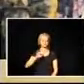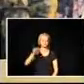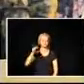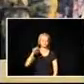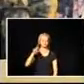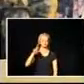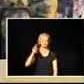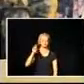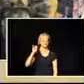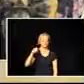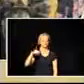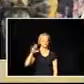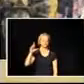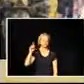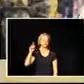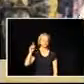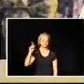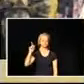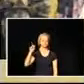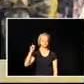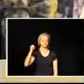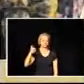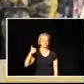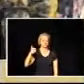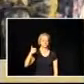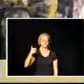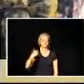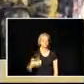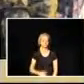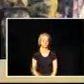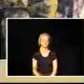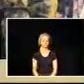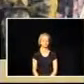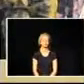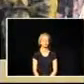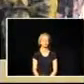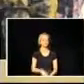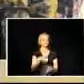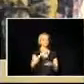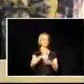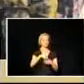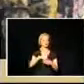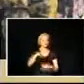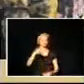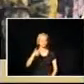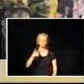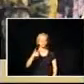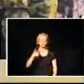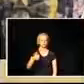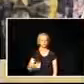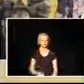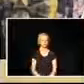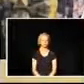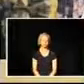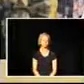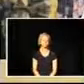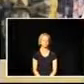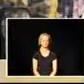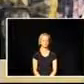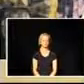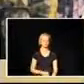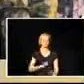município. Terceiro, esta lei entra em vigor na data de sua publicação. Em votação. Aprovado. Projeto de lei